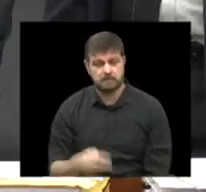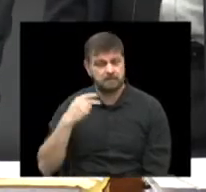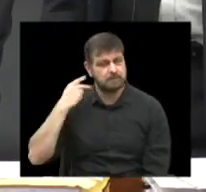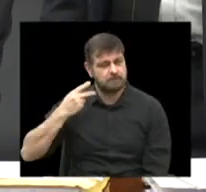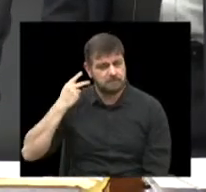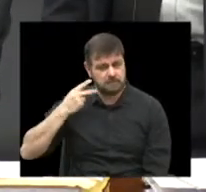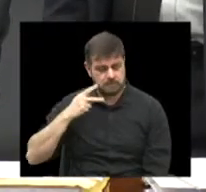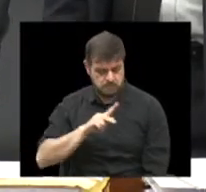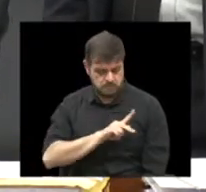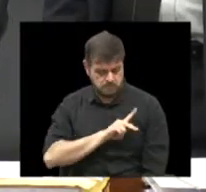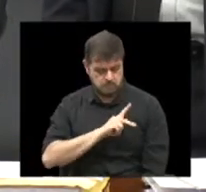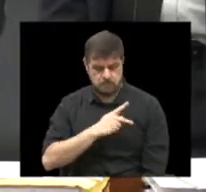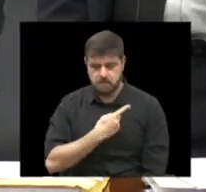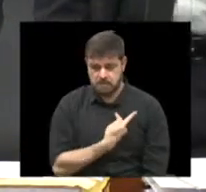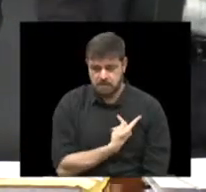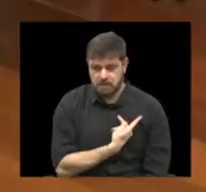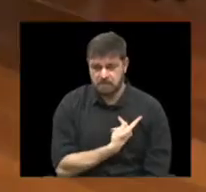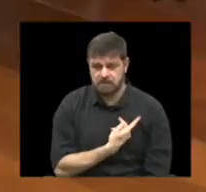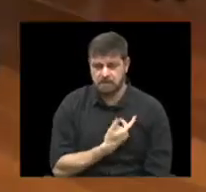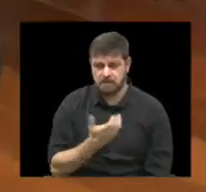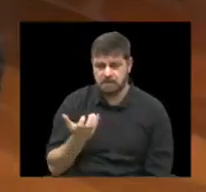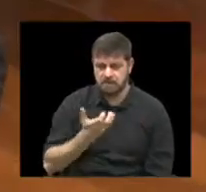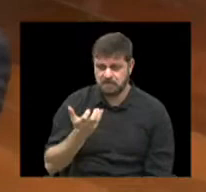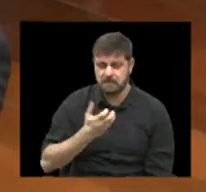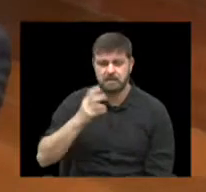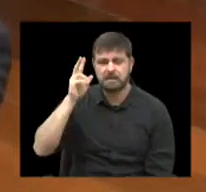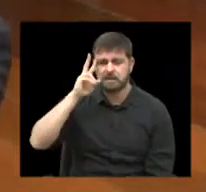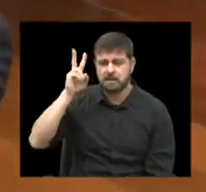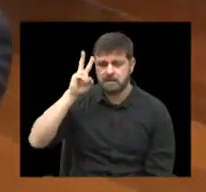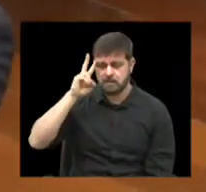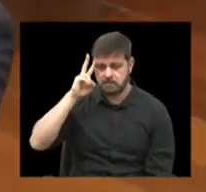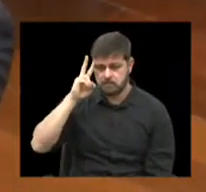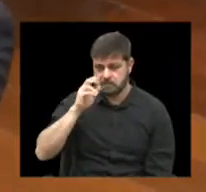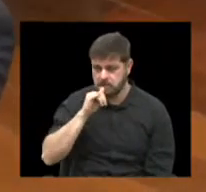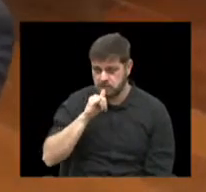vereador Paulo Haddad. Eu gostaria de deixar consignado aqui